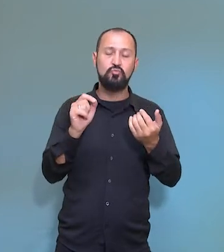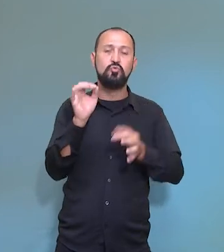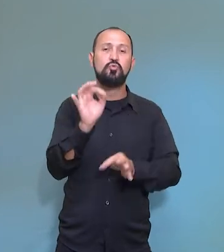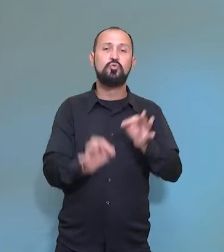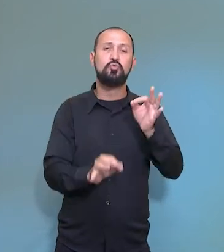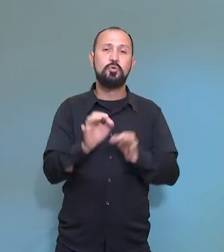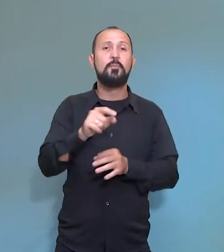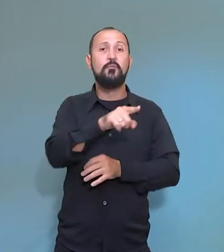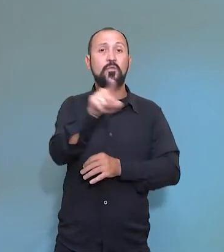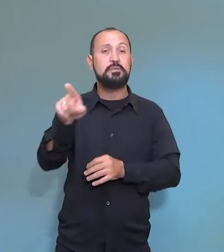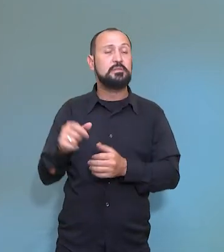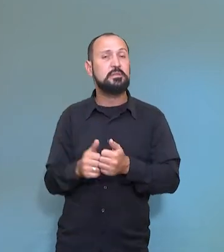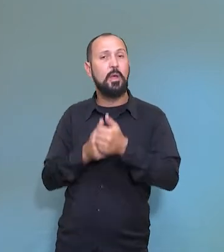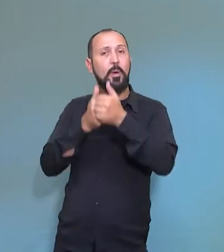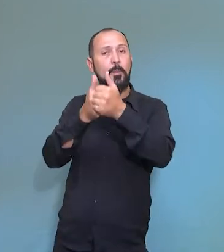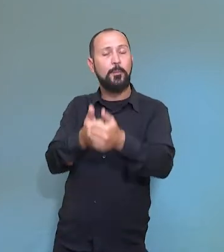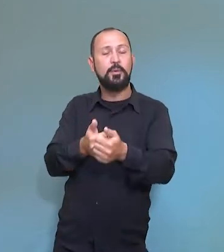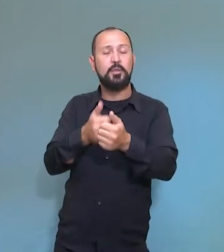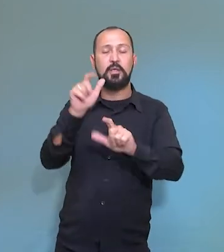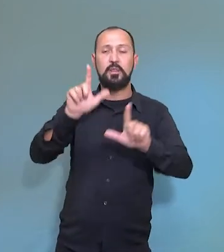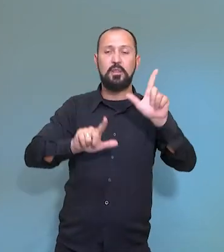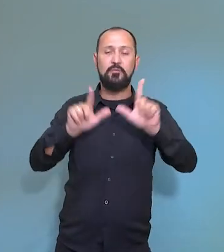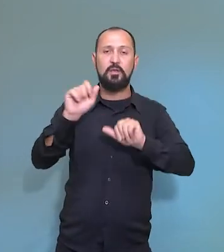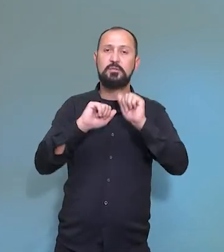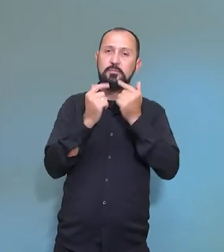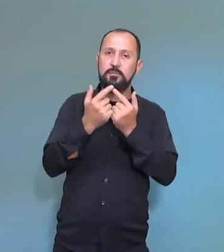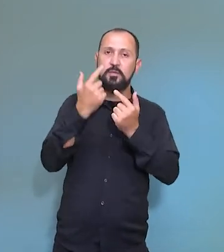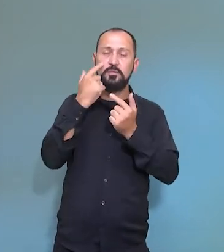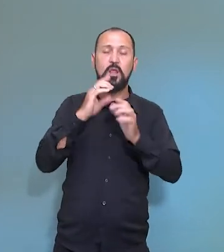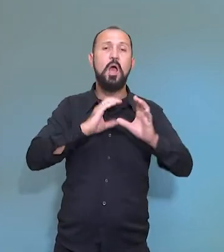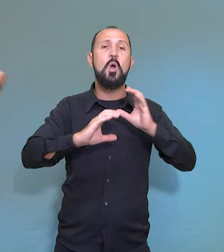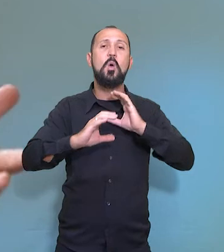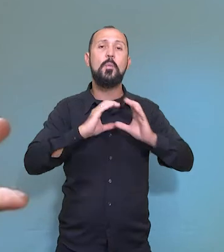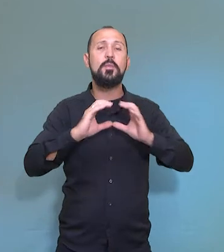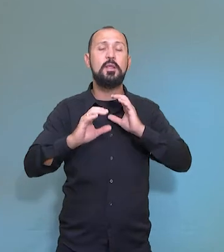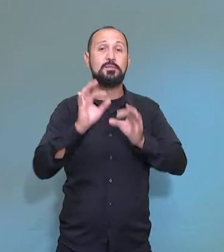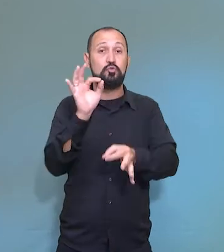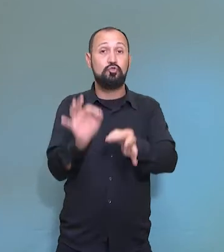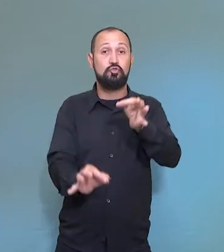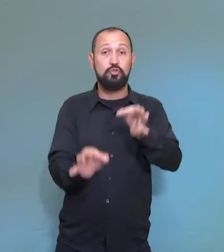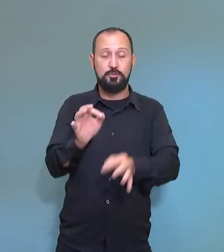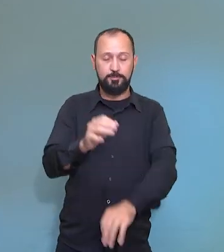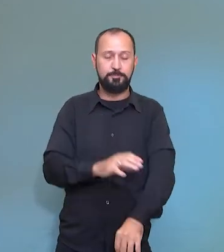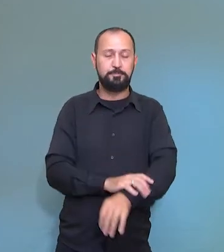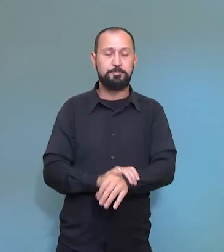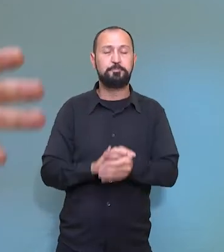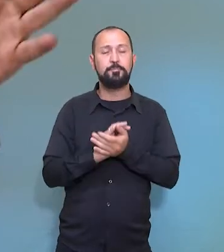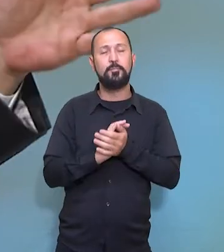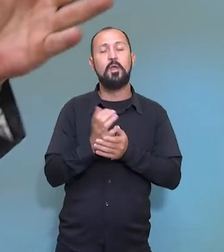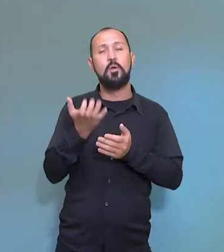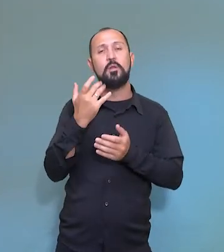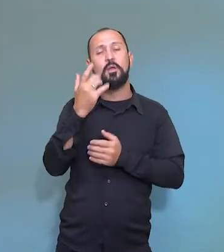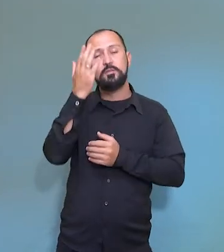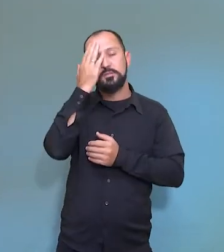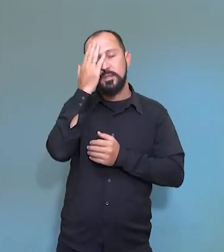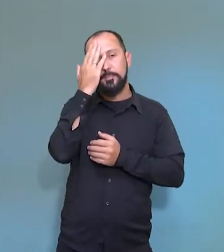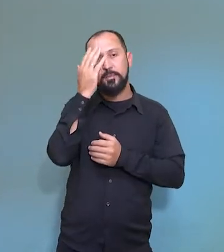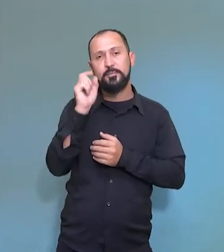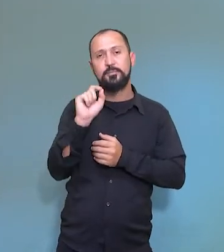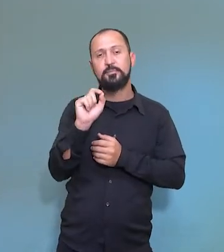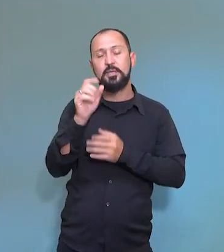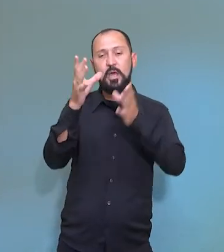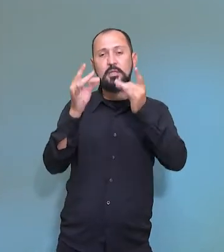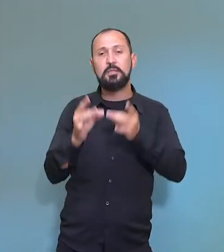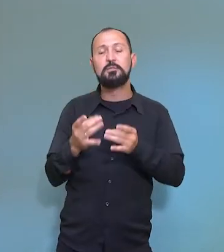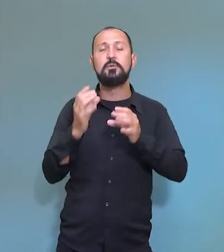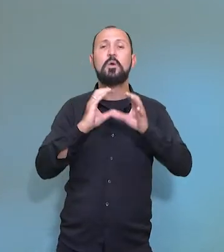informações jurídicas para você que acompanha a TV Assembleia. A gente está fazendo comunicação jurídica aqui. Eu quero saber